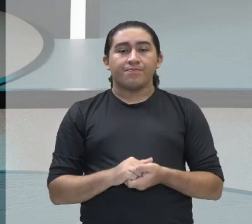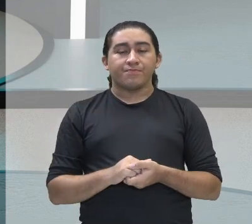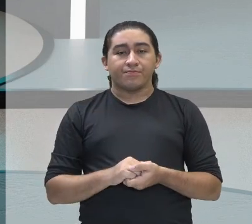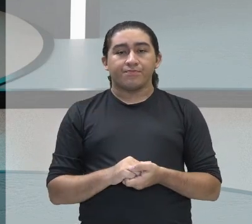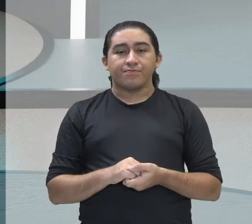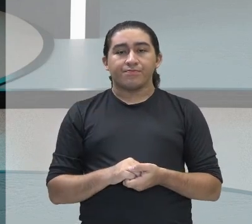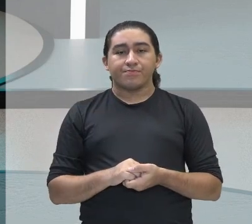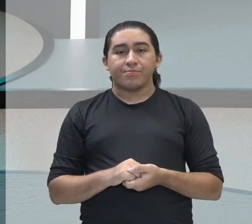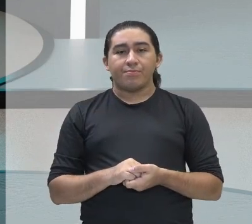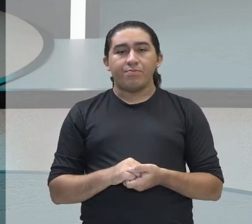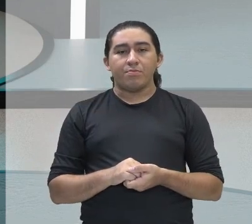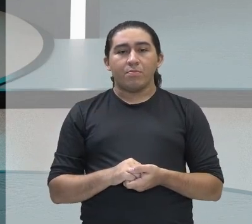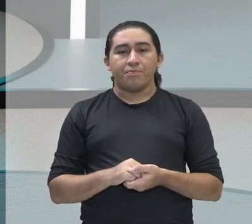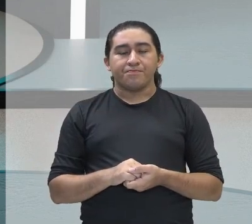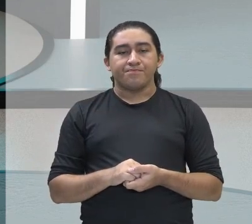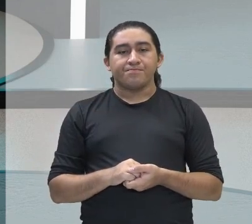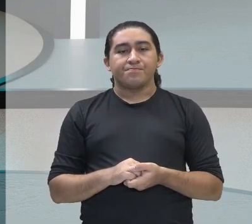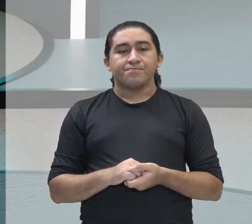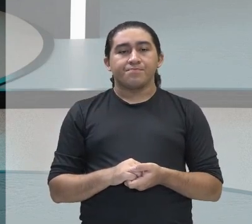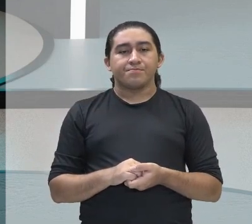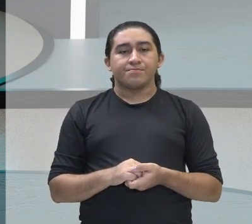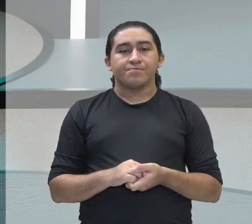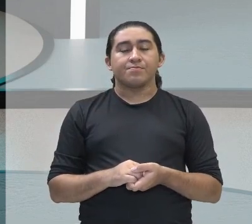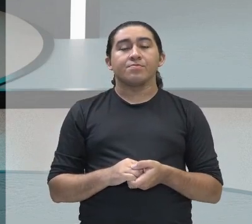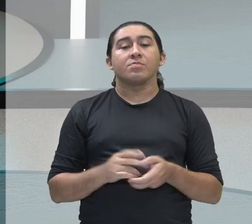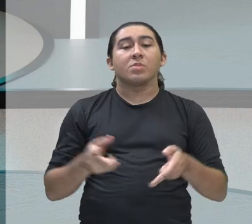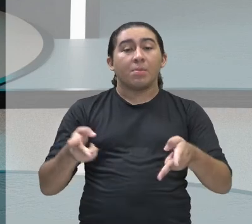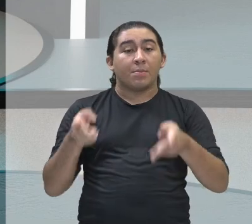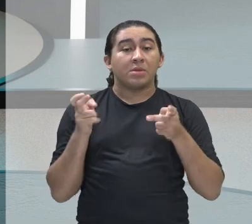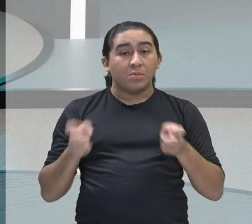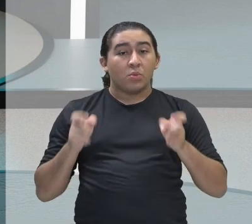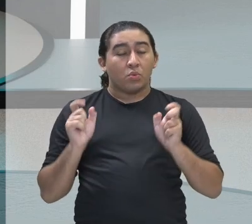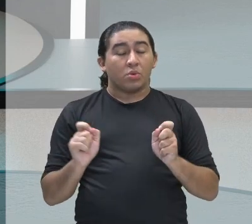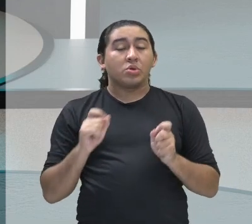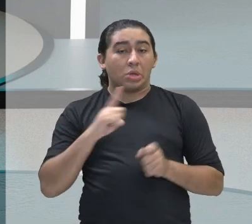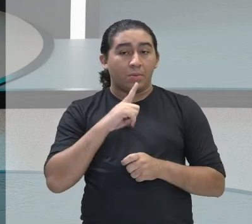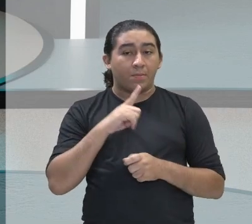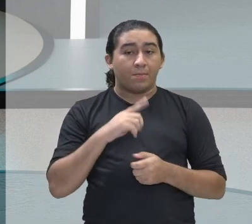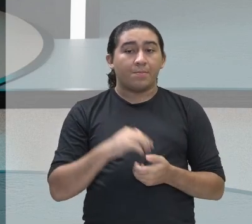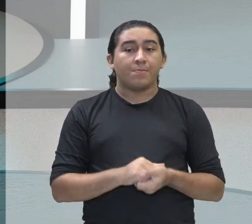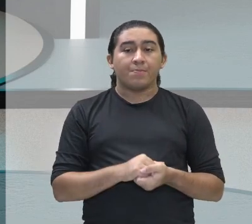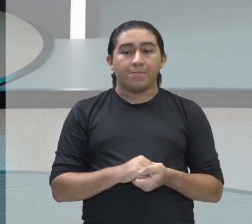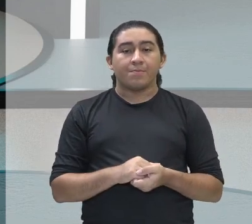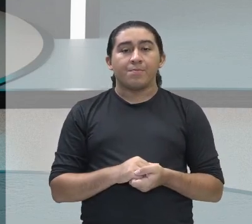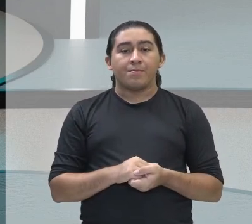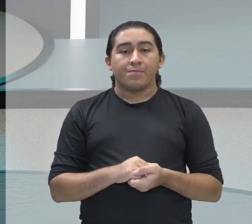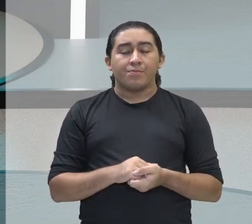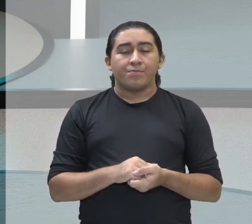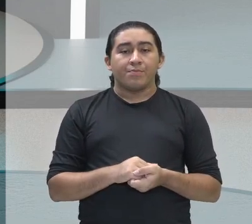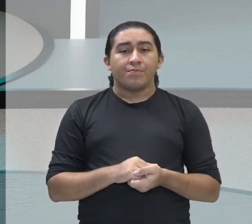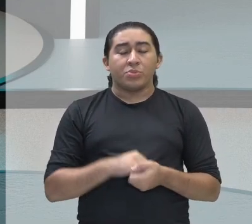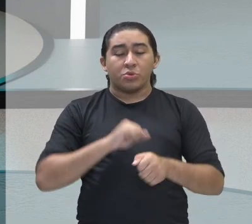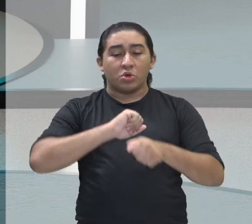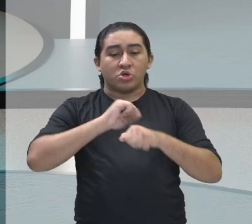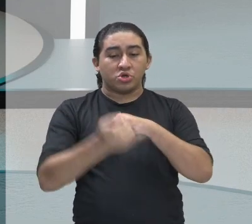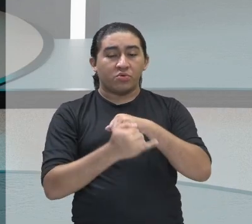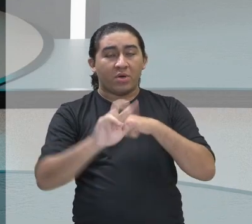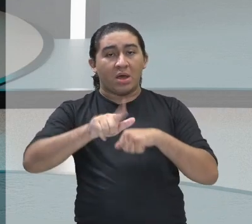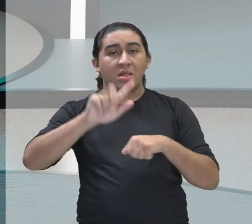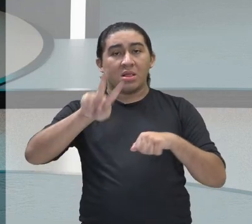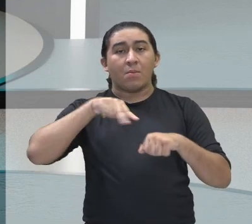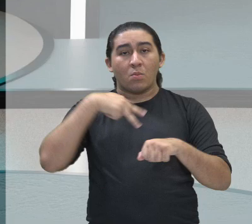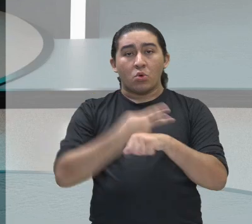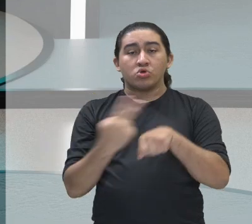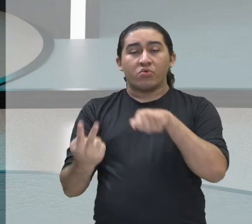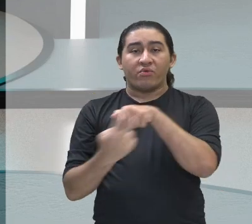wild animals. Repararam que nessa posição aqui, gente, eu tenho o adjetivo depois do verbo e não ao lado do substantivo,